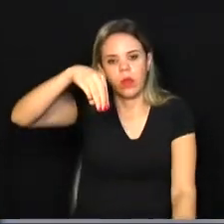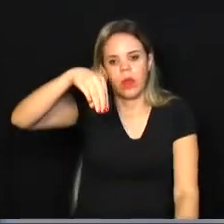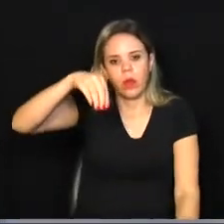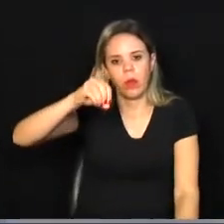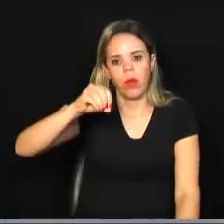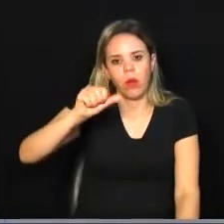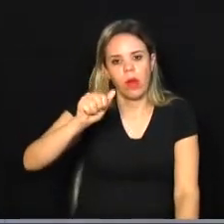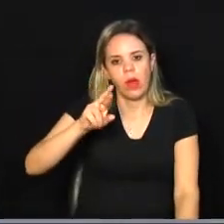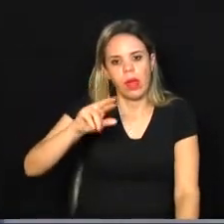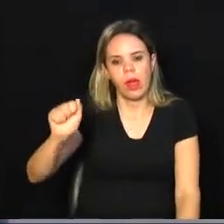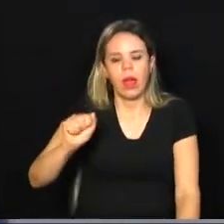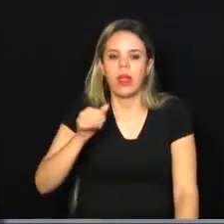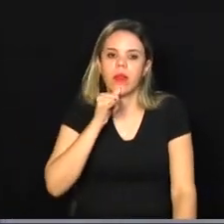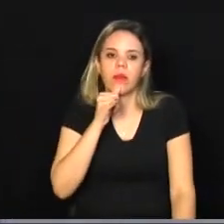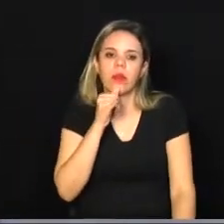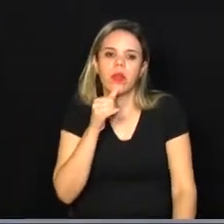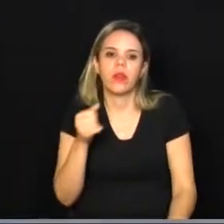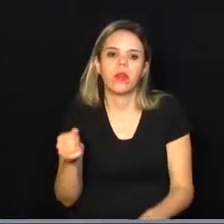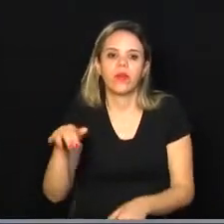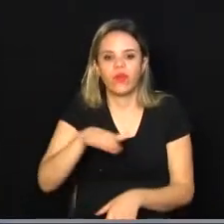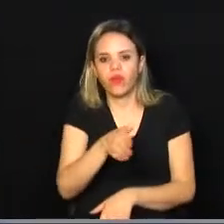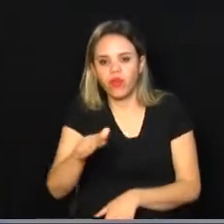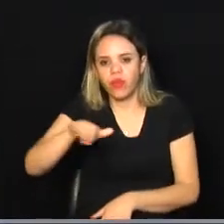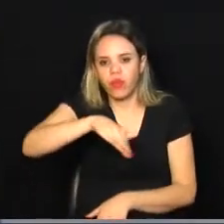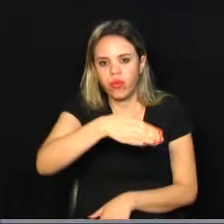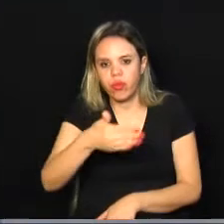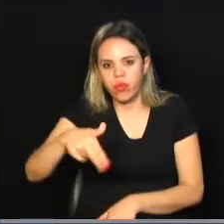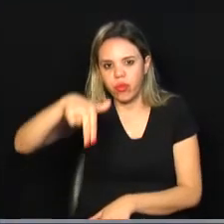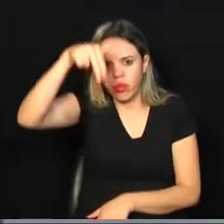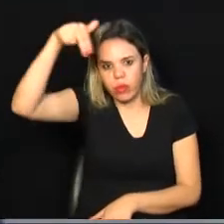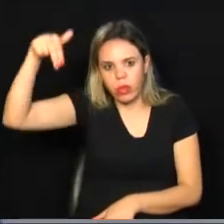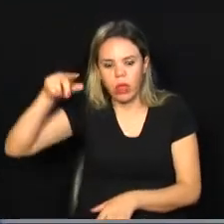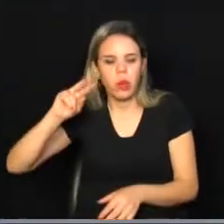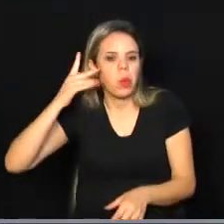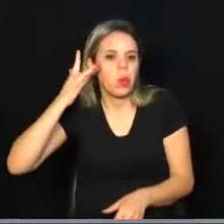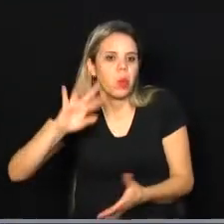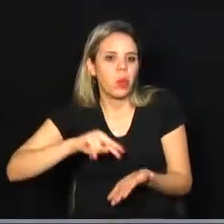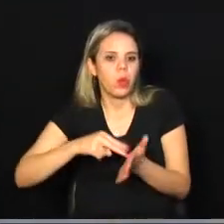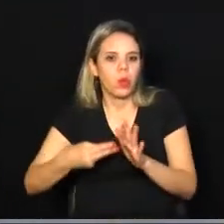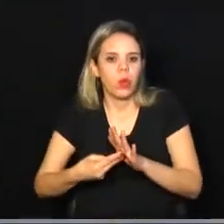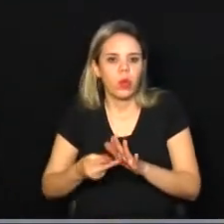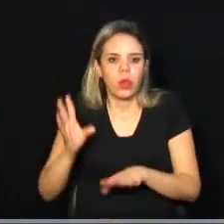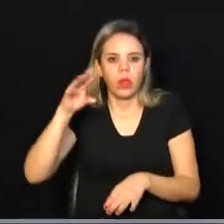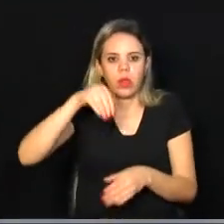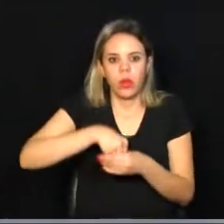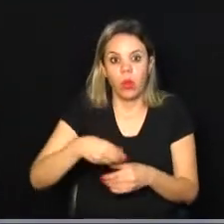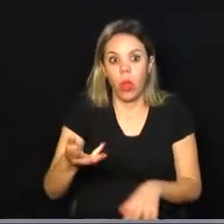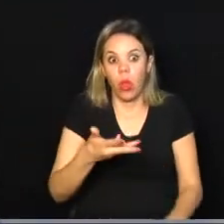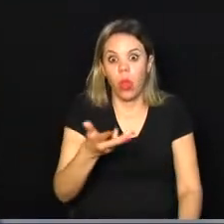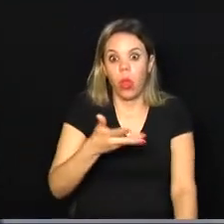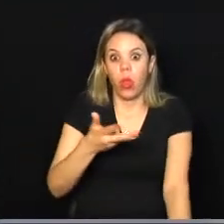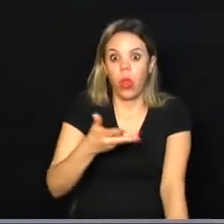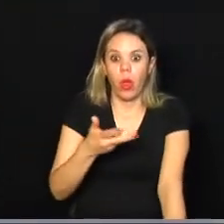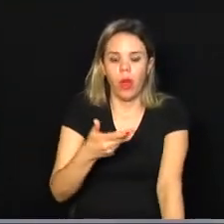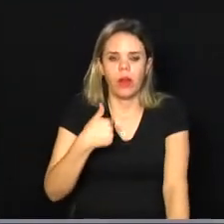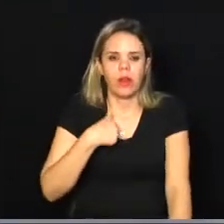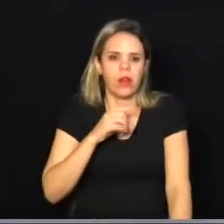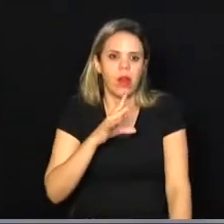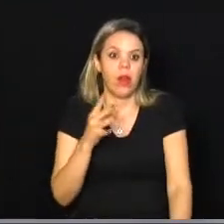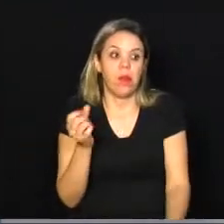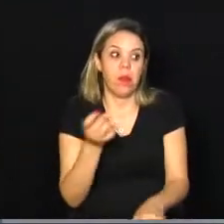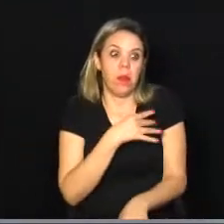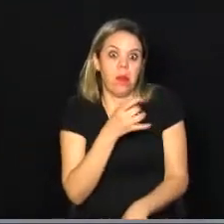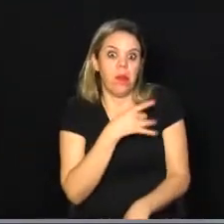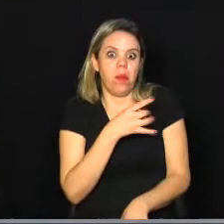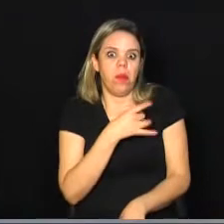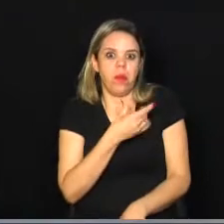dos Sertões. Tá. Eu não faço ideia do que é estar num rally em alta velocidade. Eu sou super medrosa, eu ando